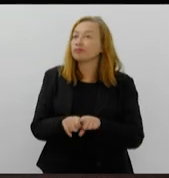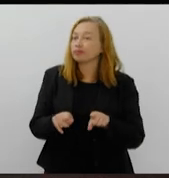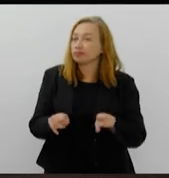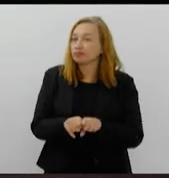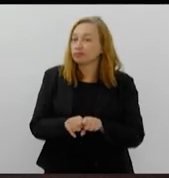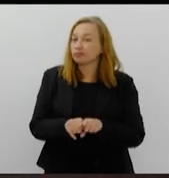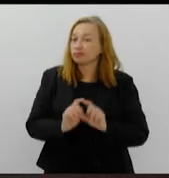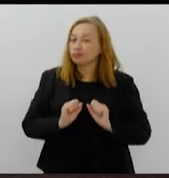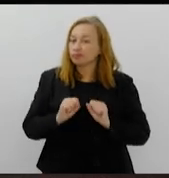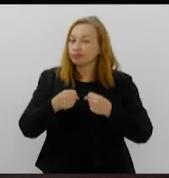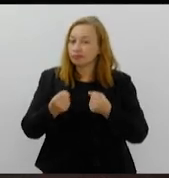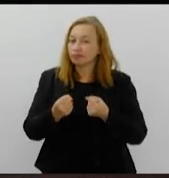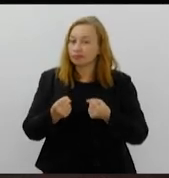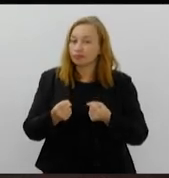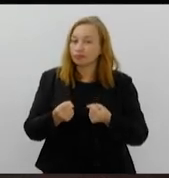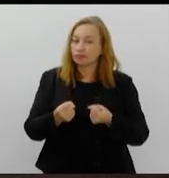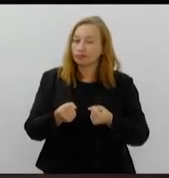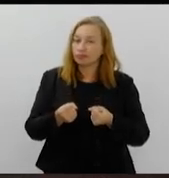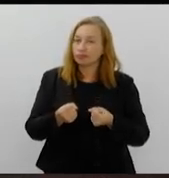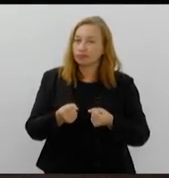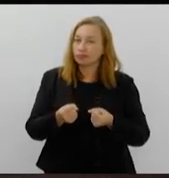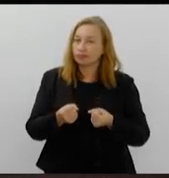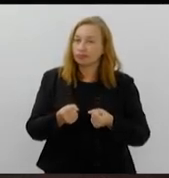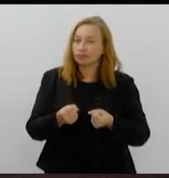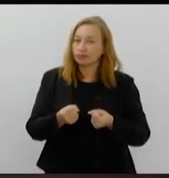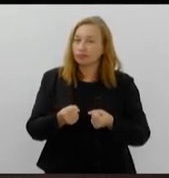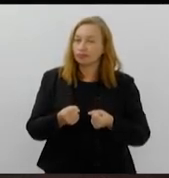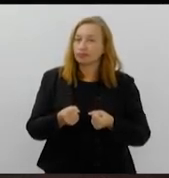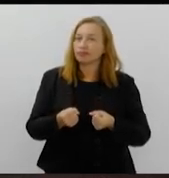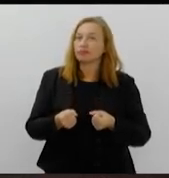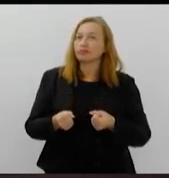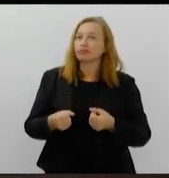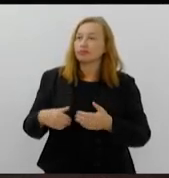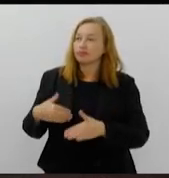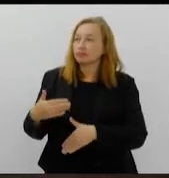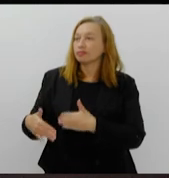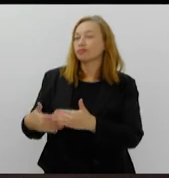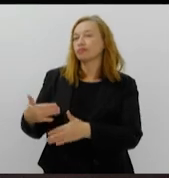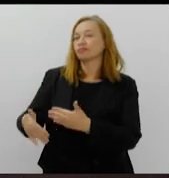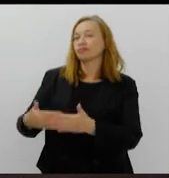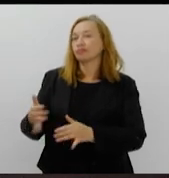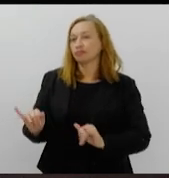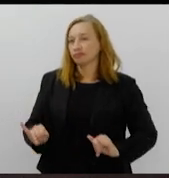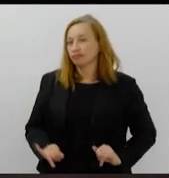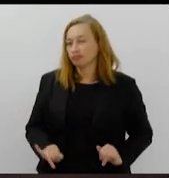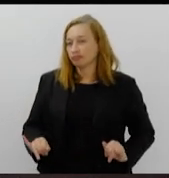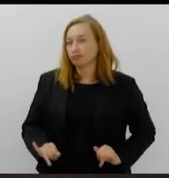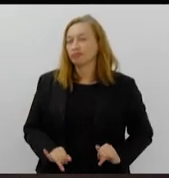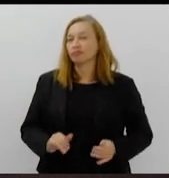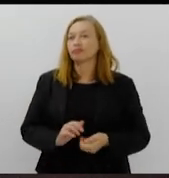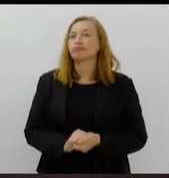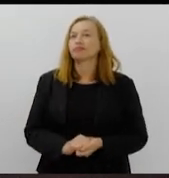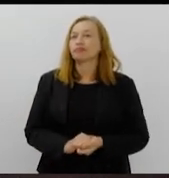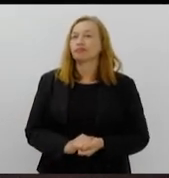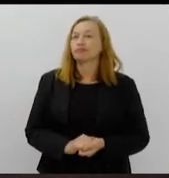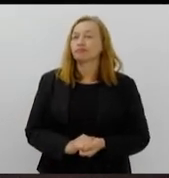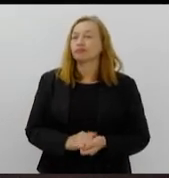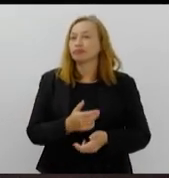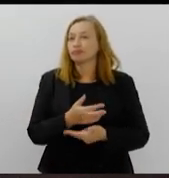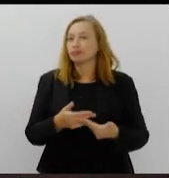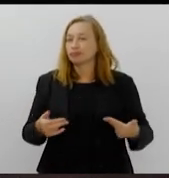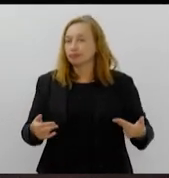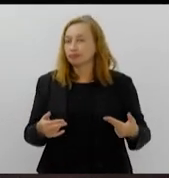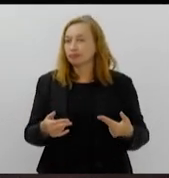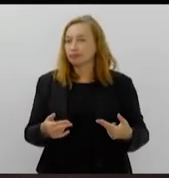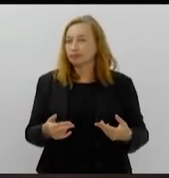nos força a encarar um capítulo doloroso de nossa história, que foram as graves violações de